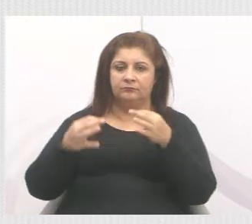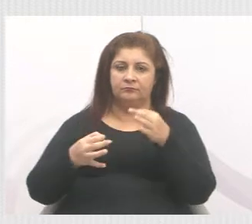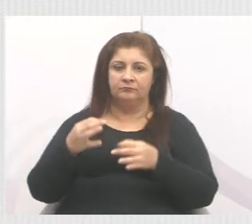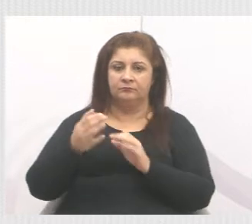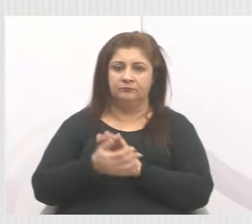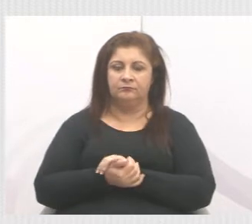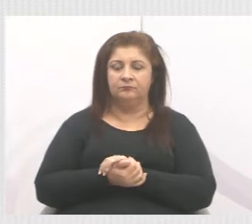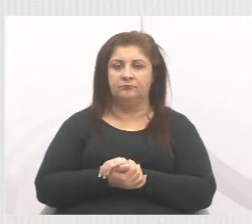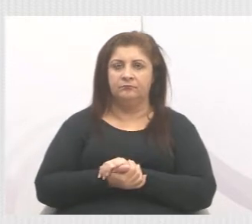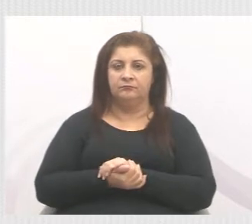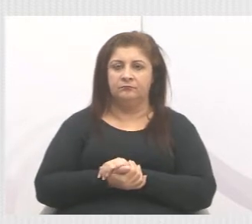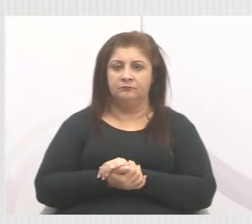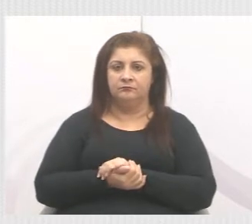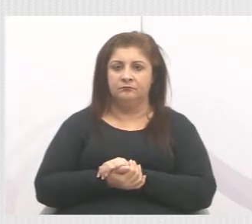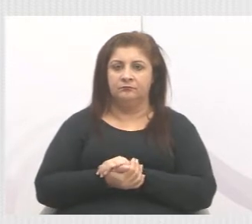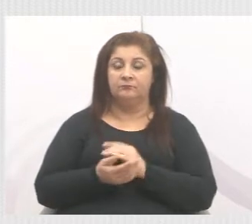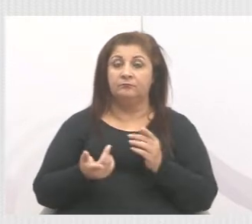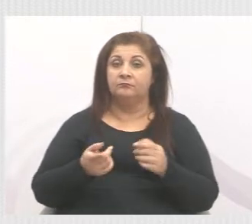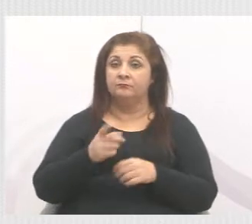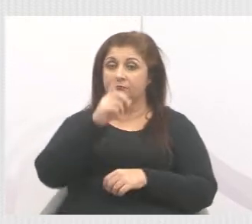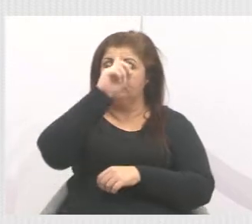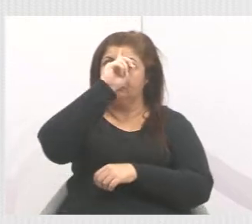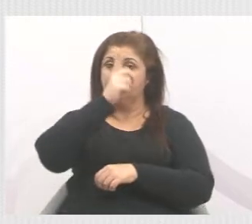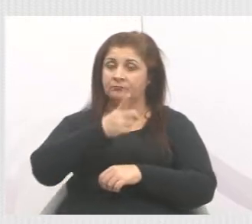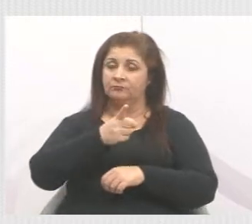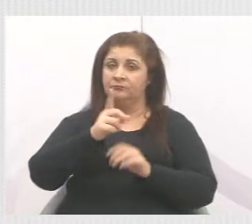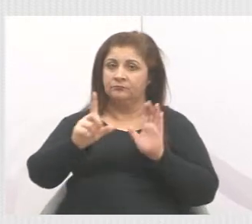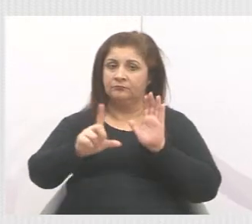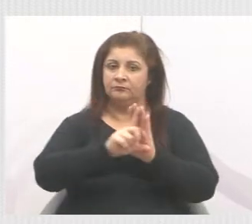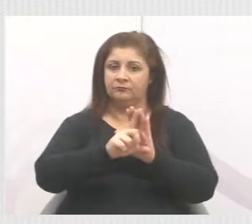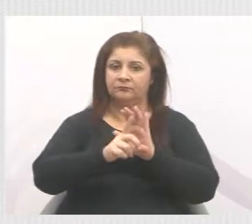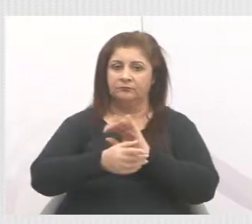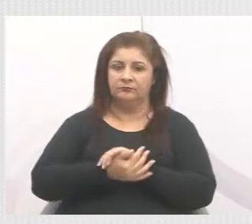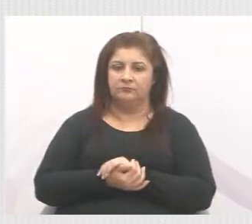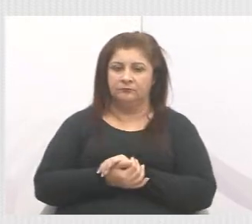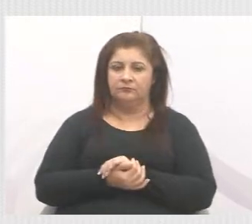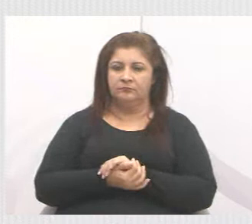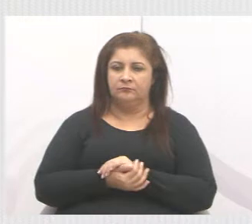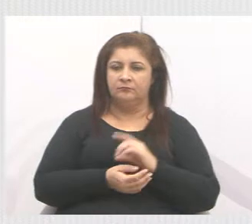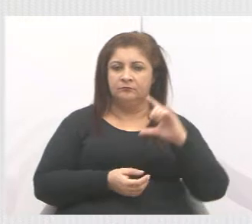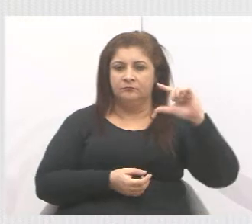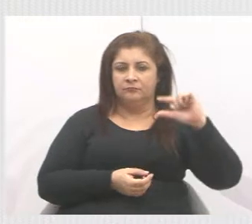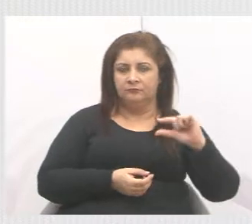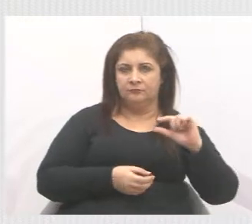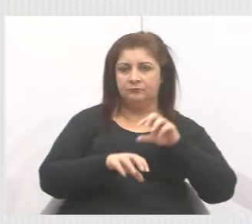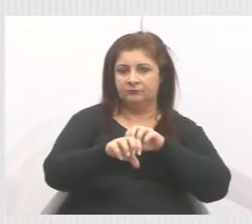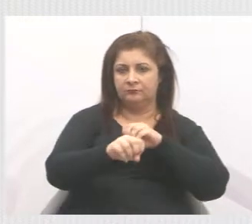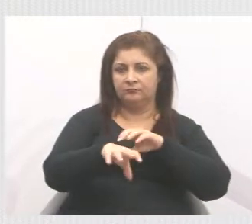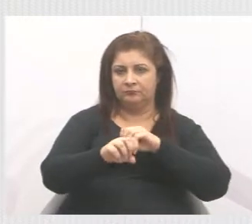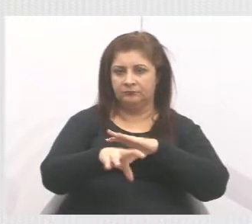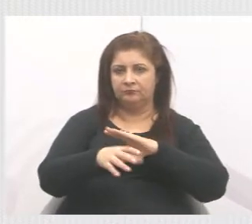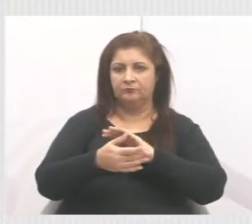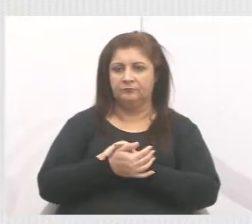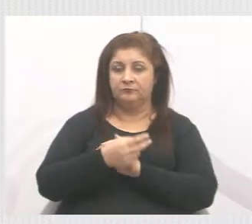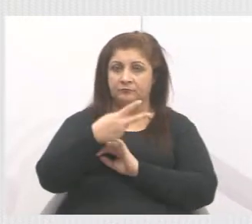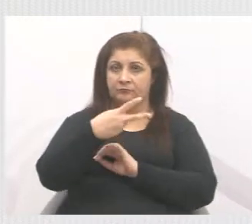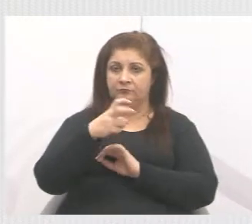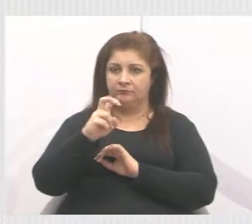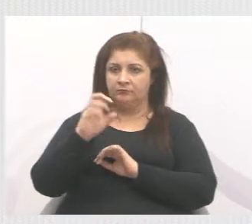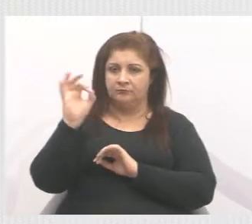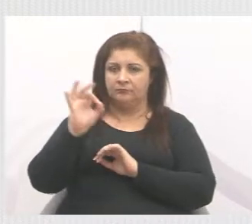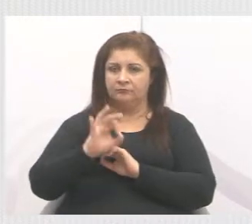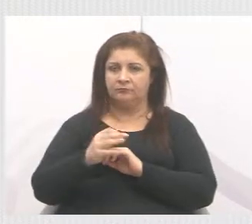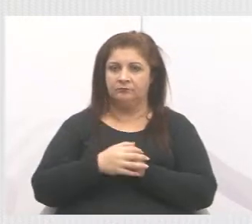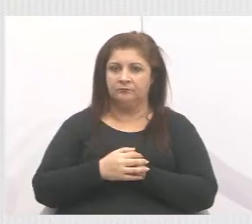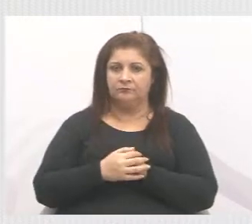fim, as exigências legais, a gente tem o mínimo para a educação, alcançar os 25%,